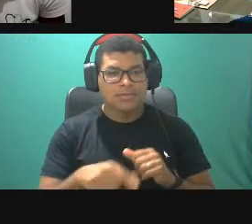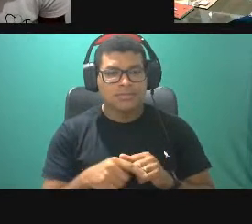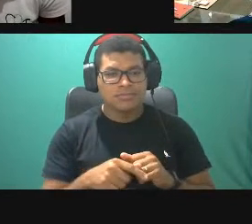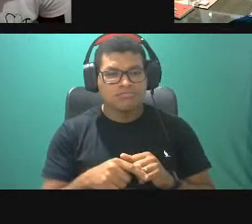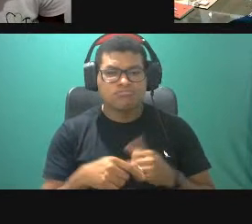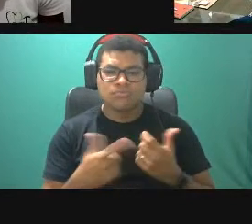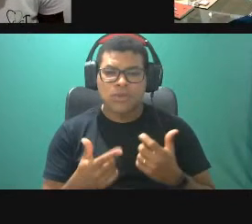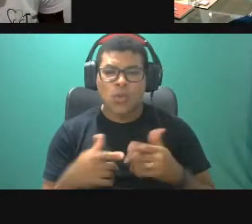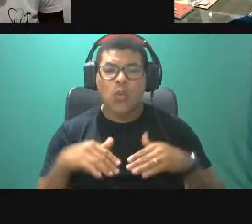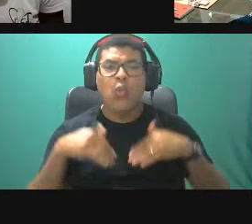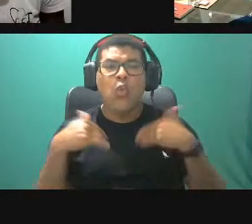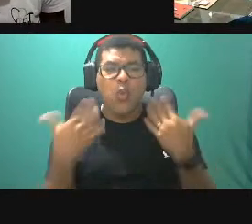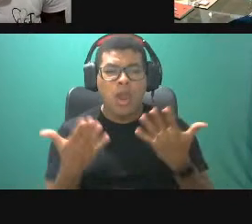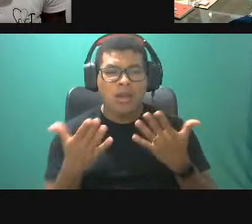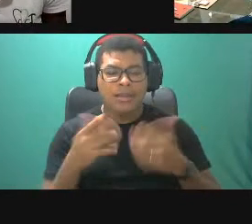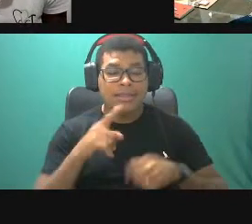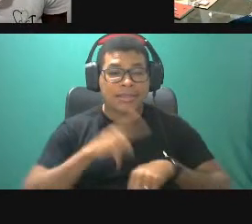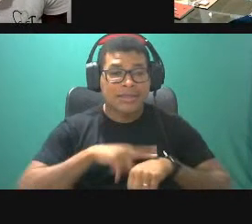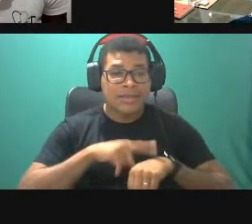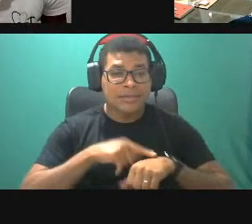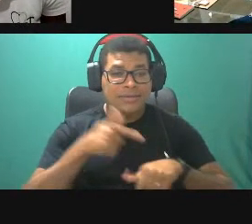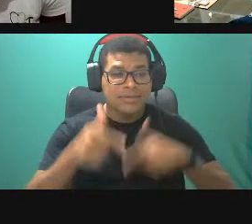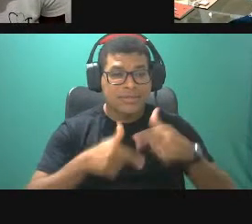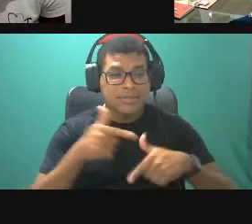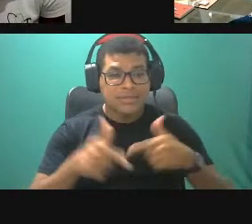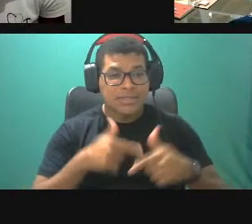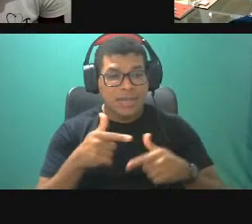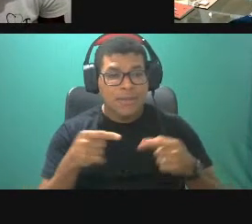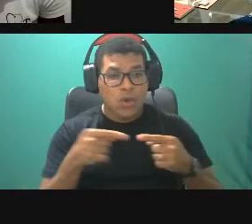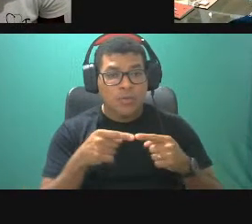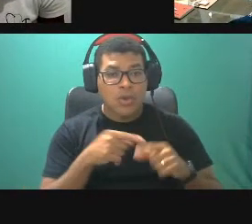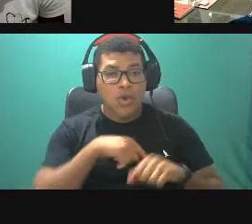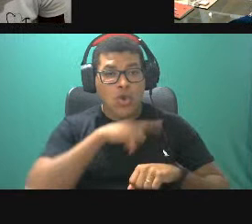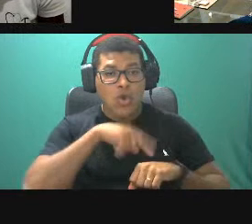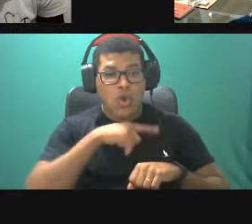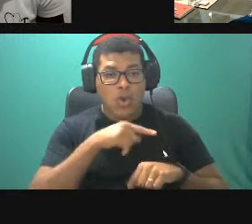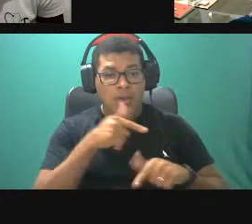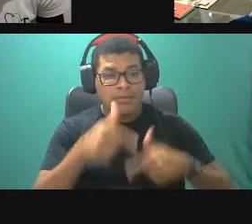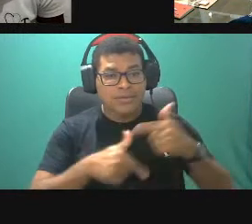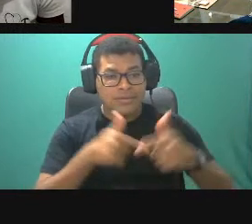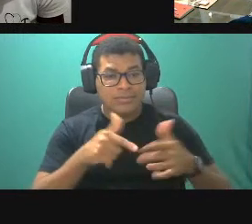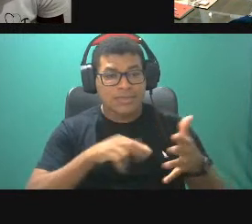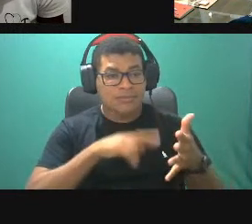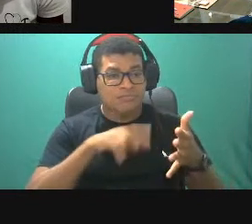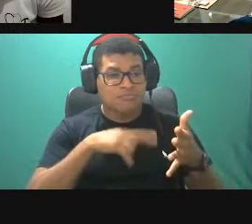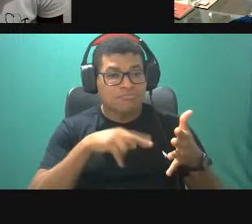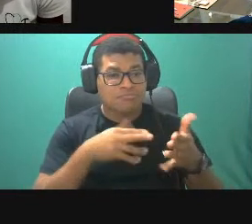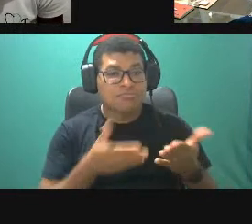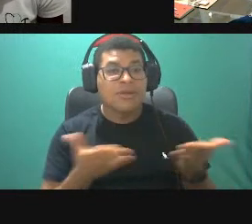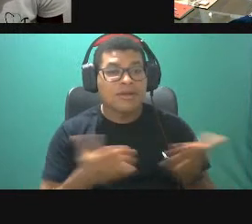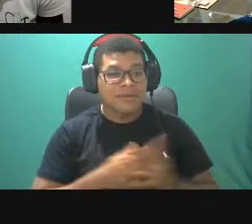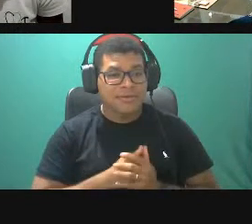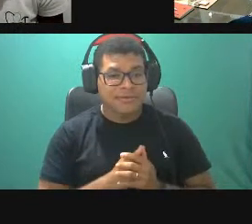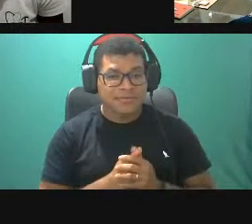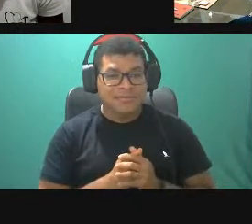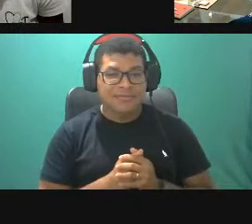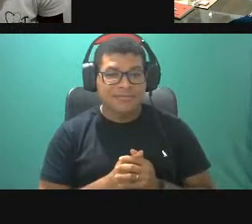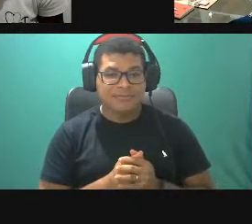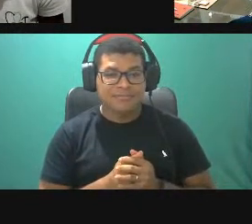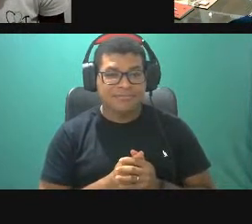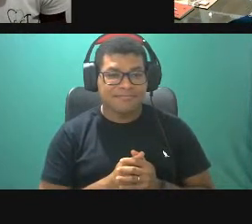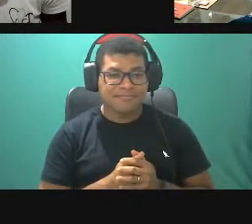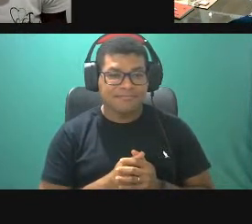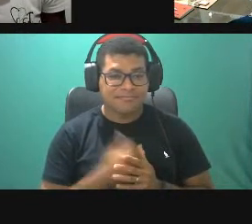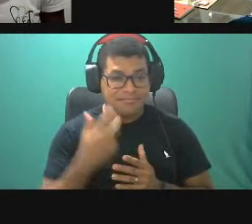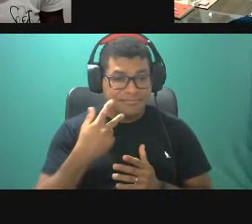qual a jornada de trabalho do cirurgião dentista que atua em perícias? Essa é bem bacana. Alguém